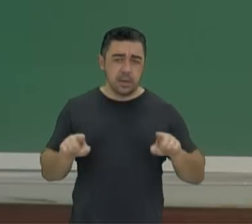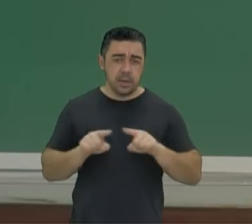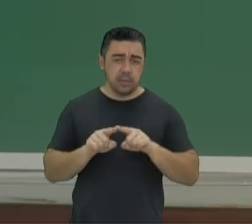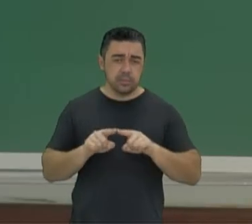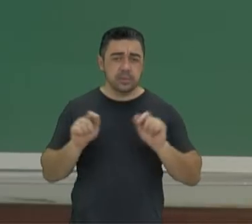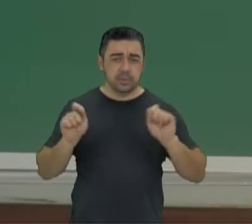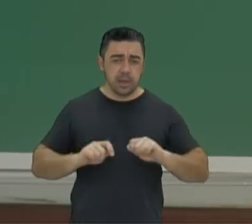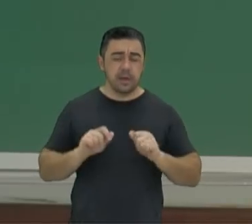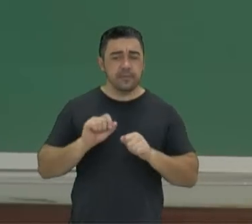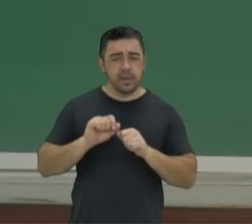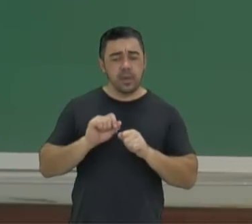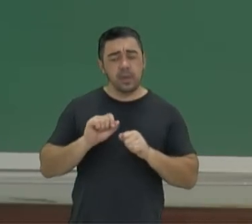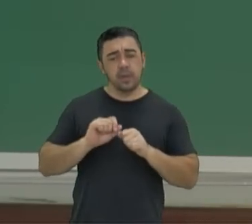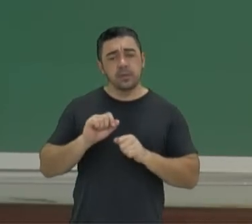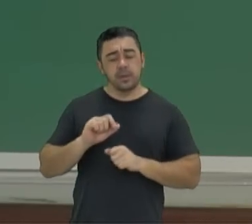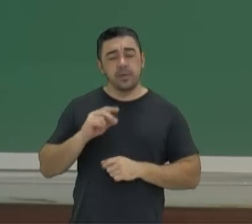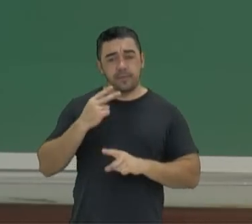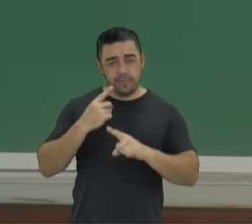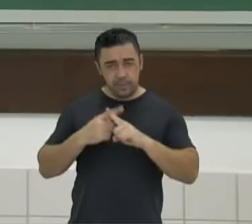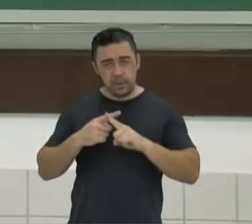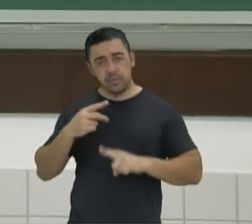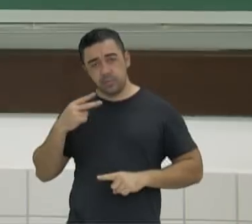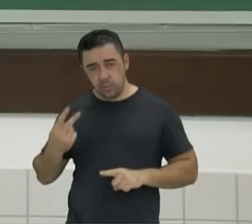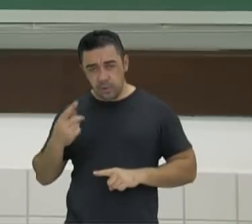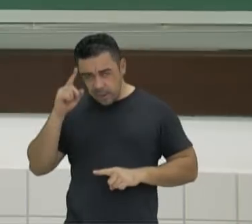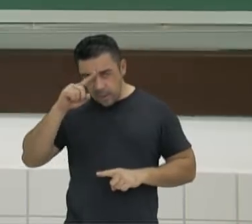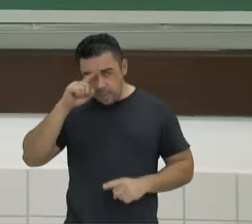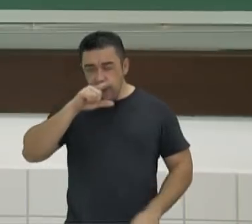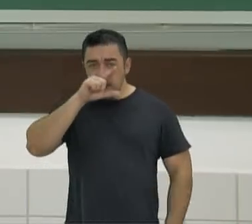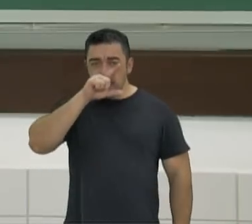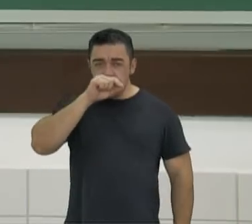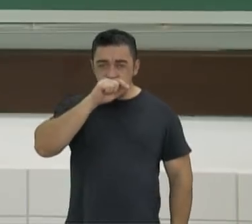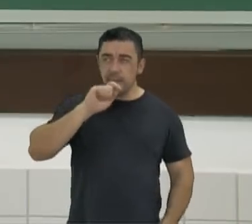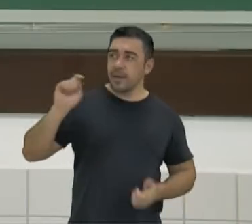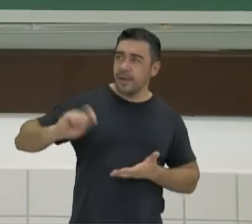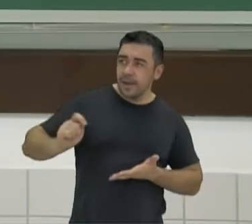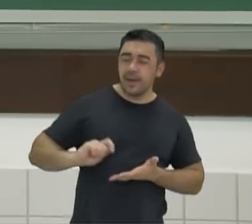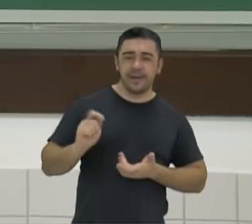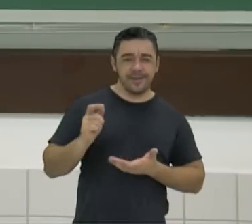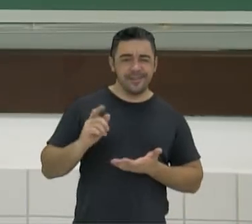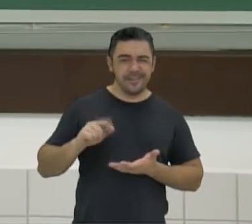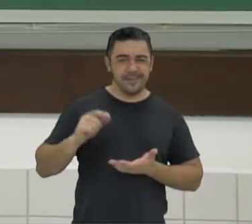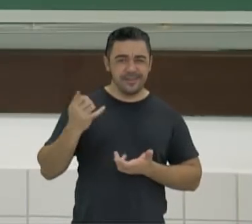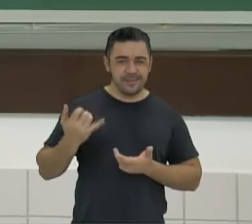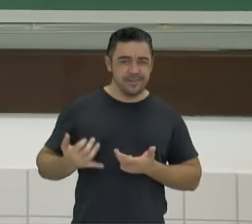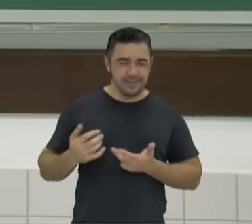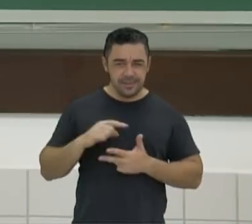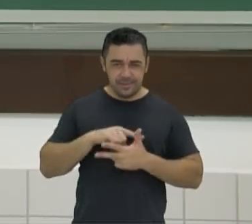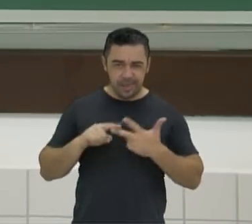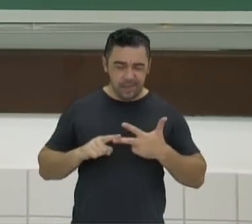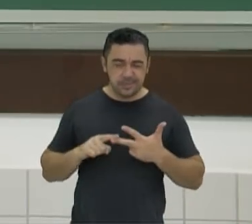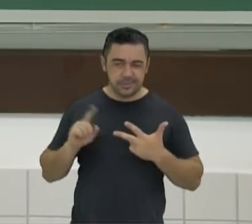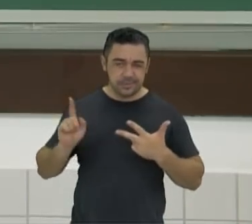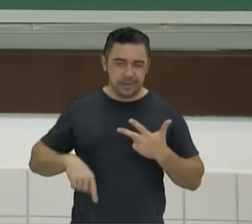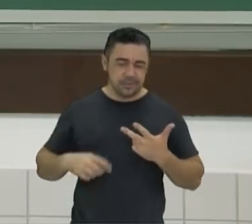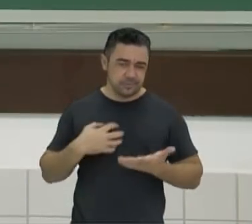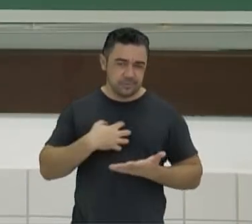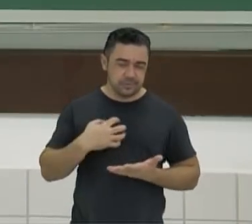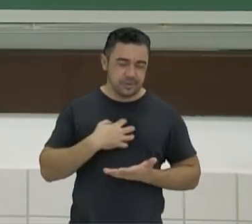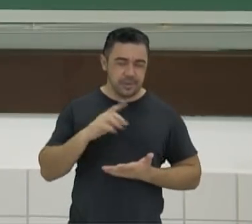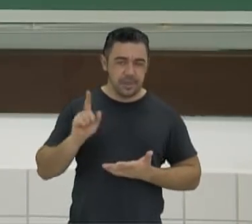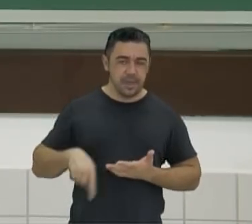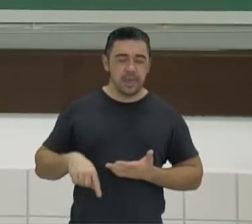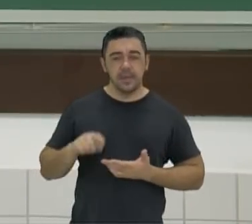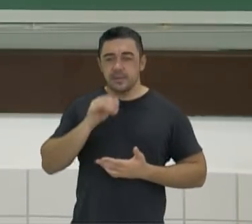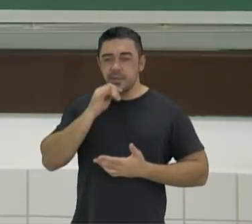com ela? Dobro. Lembra do exercício do papagaio, da pipa e da raia? Lembra que é a mesma palavrinha? Então, o que